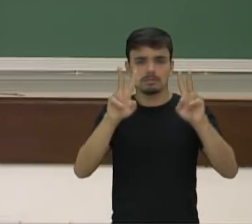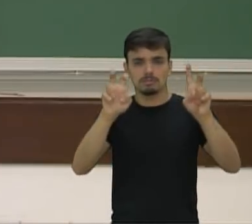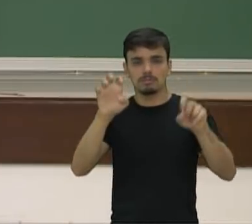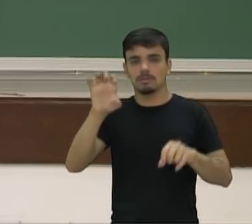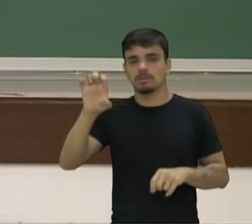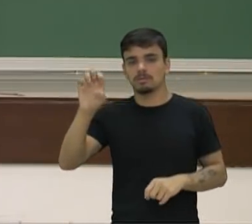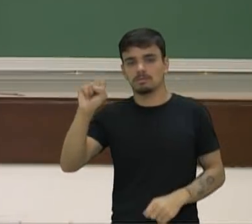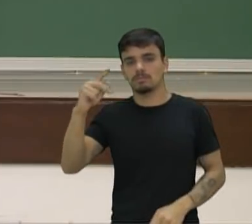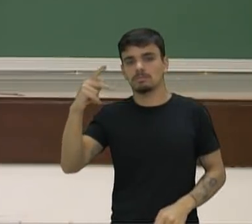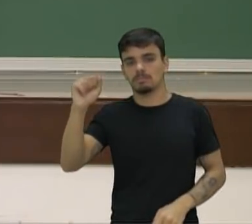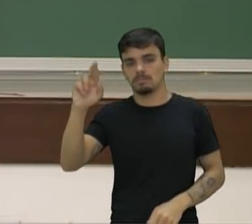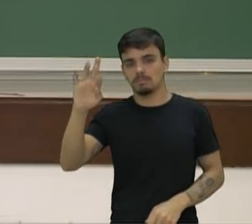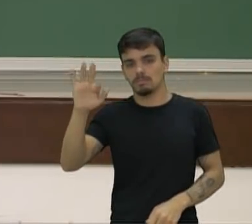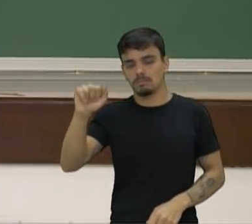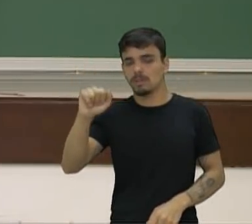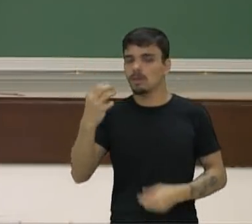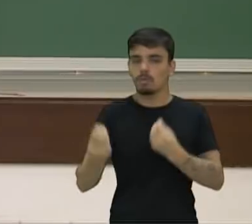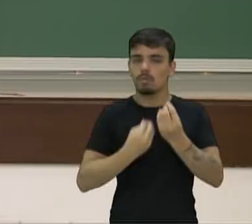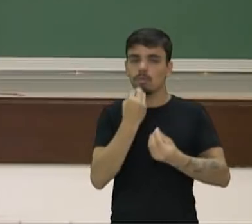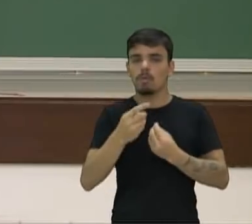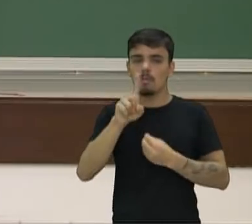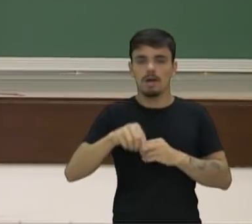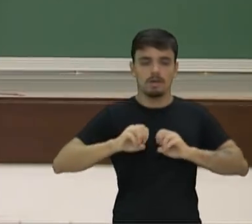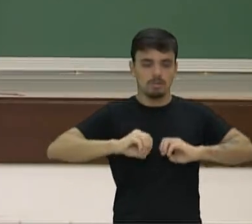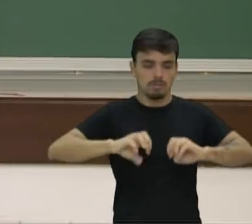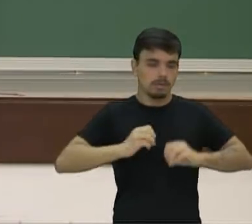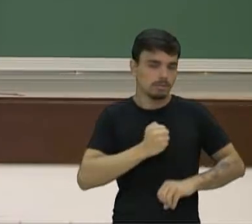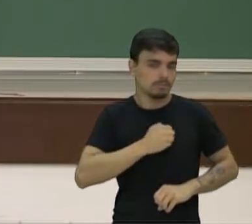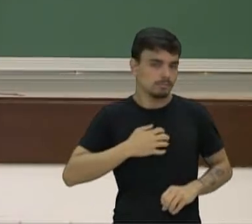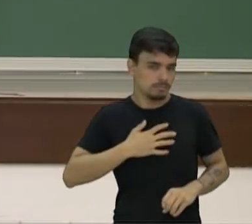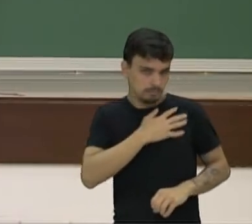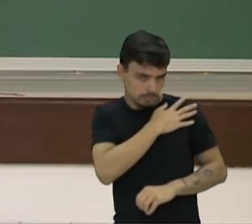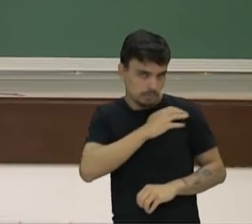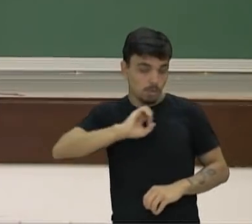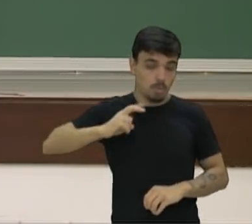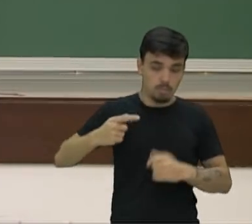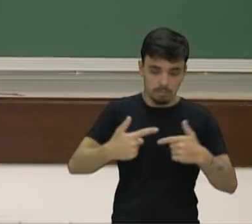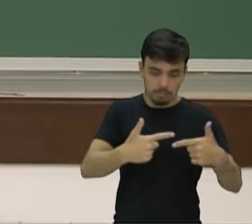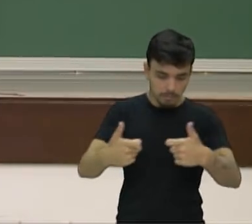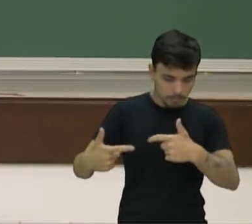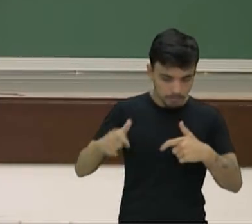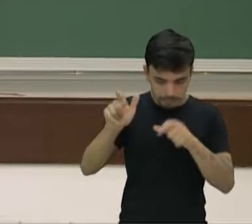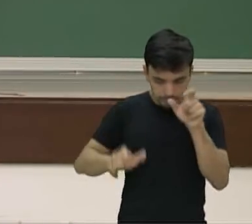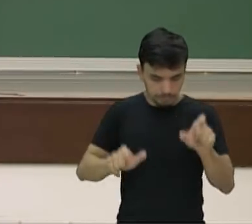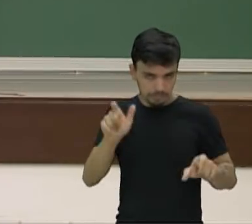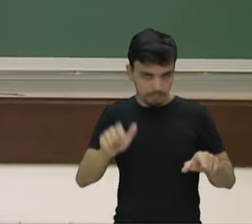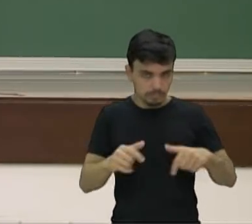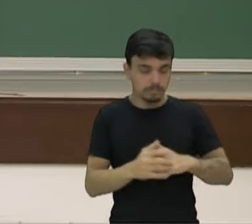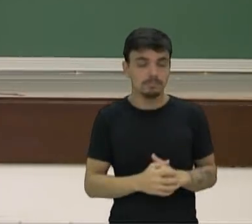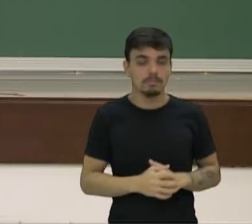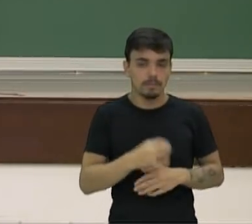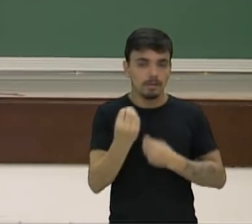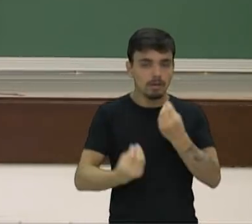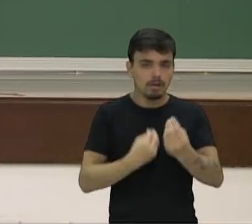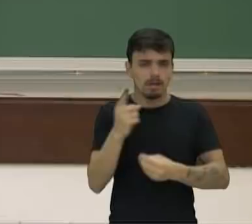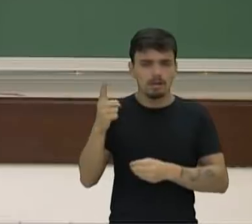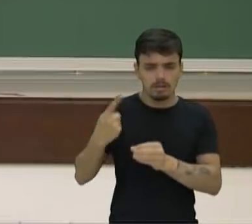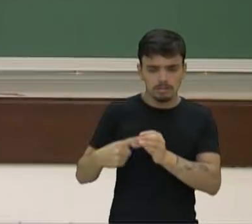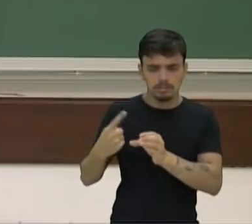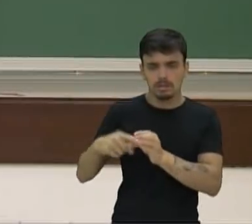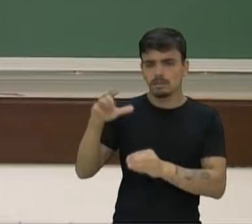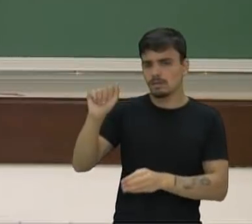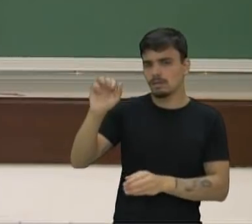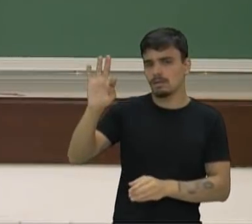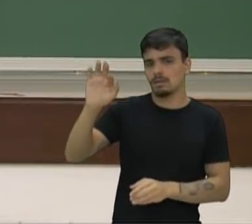e como que era uma educação extremamente militarizada, né? Voltada para a formação de guerreiros. Em Atenas, o que seria uma